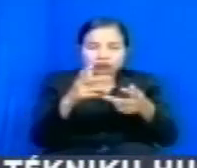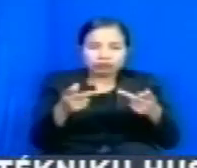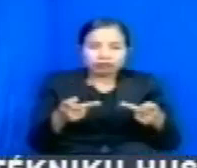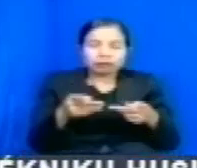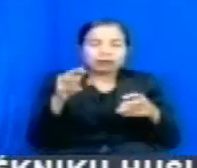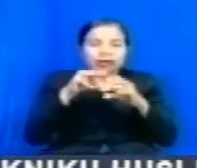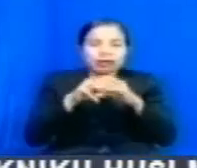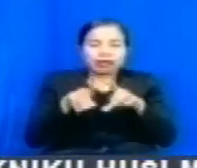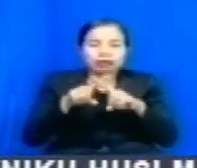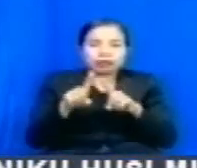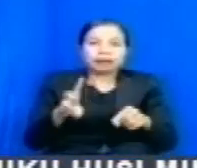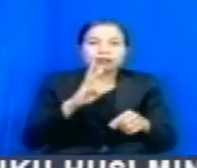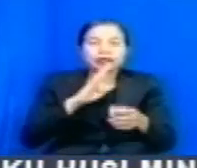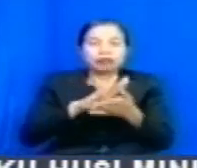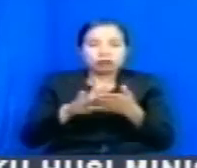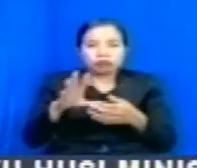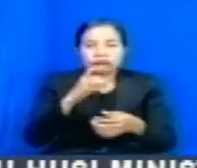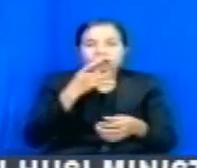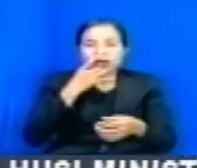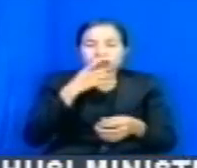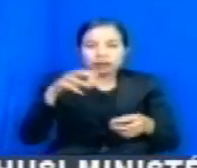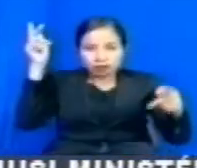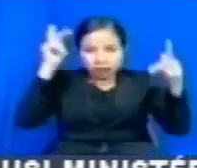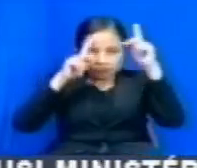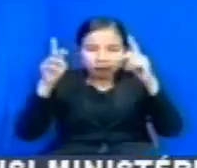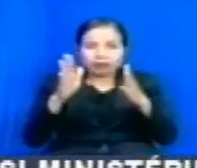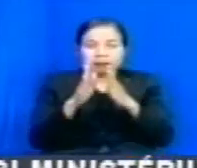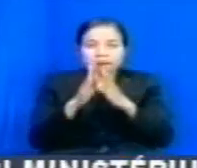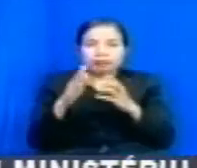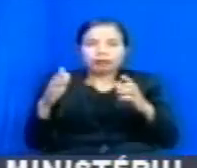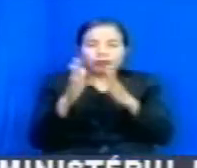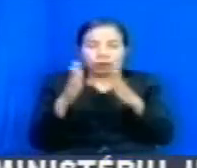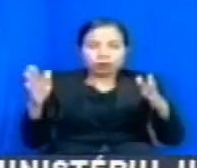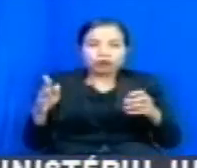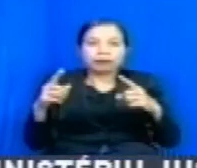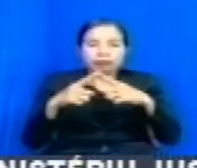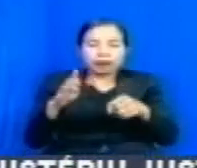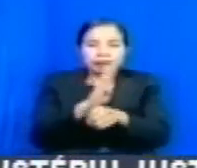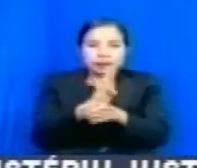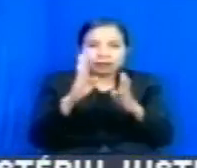mercado, mas o assunto bem moço no eletricidade sai preocupação ba negociante Sira.